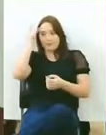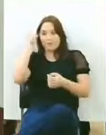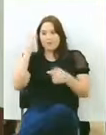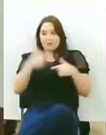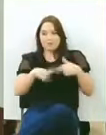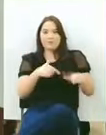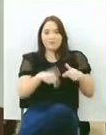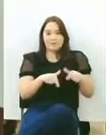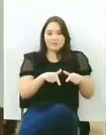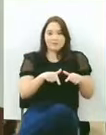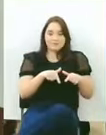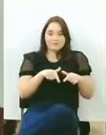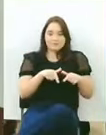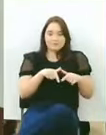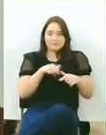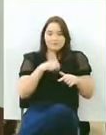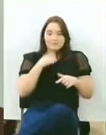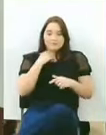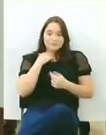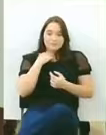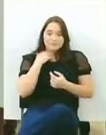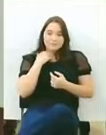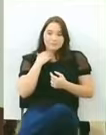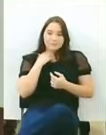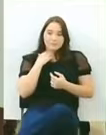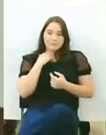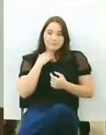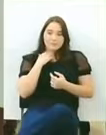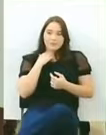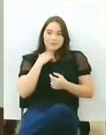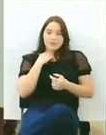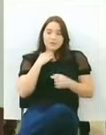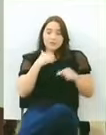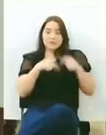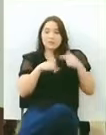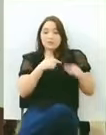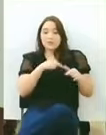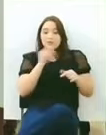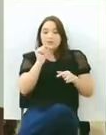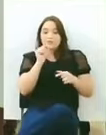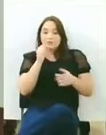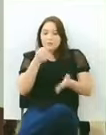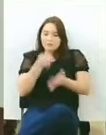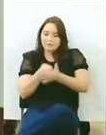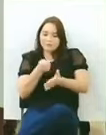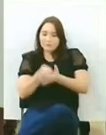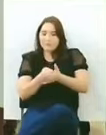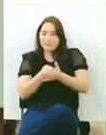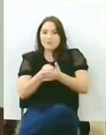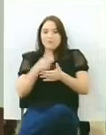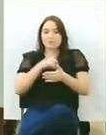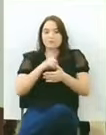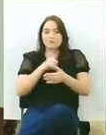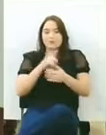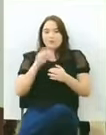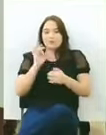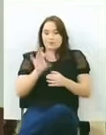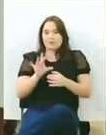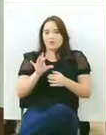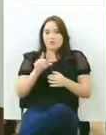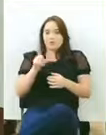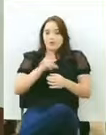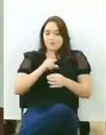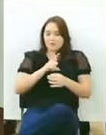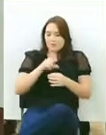pessoas a fazerem as coisas no trabalho cristão. Trabalhar debaixo de pressão alimenta